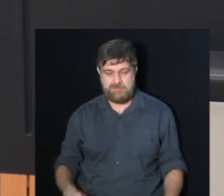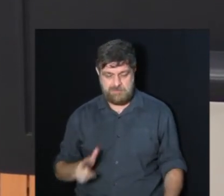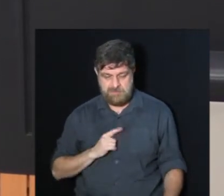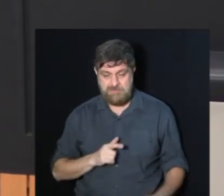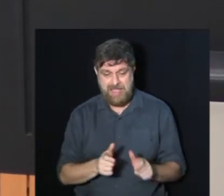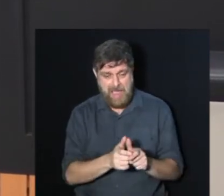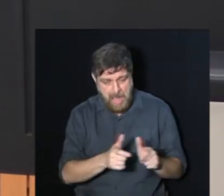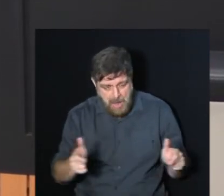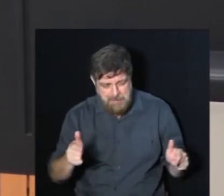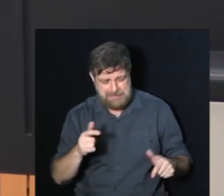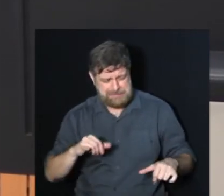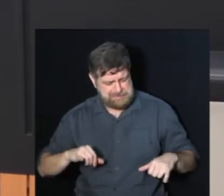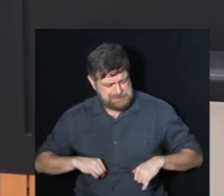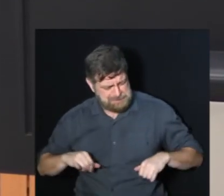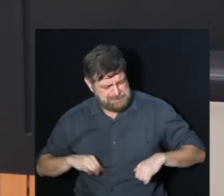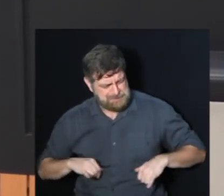cresce.